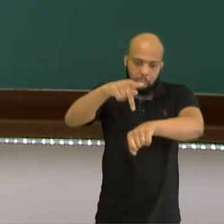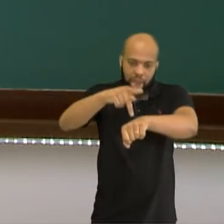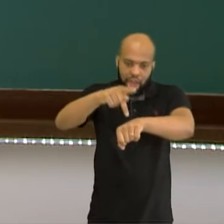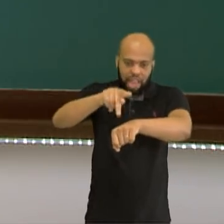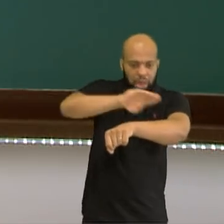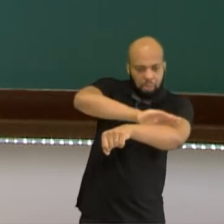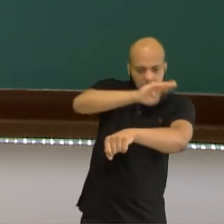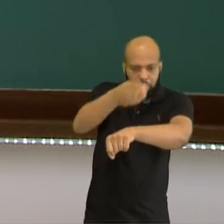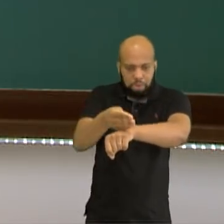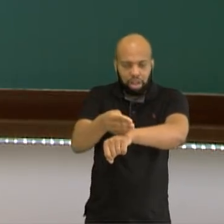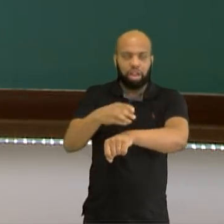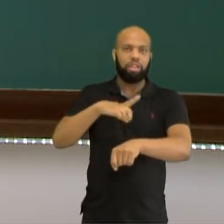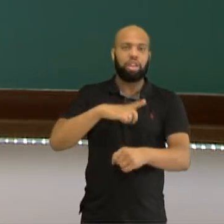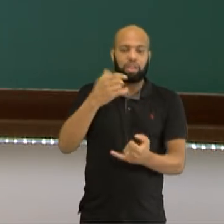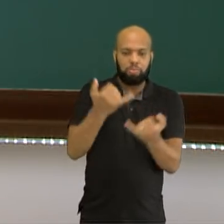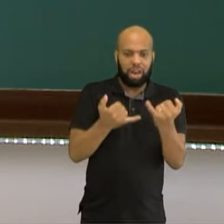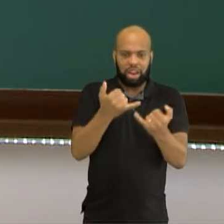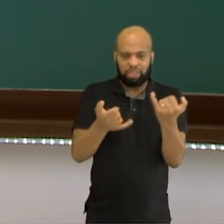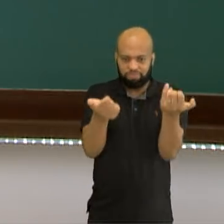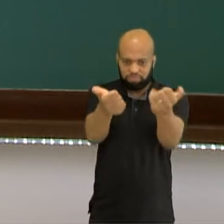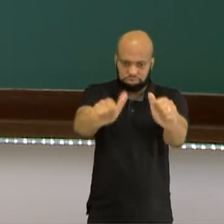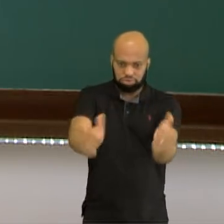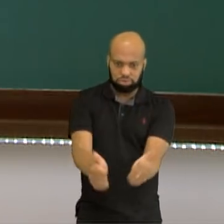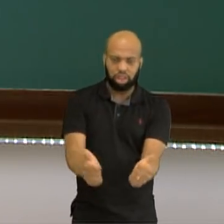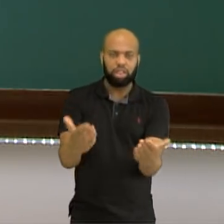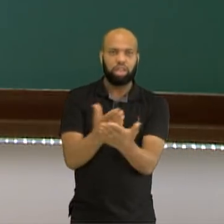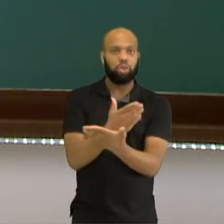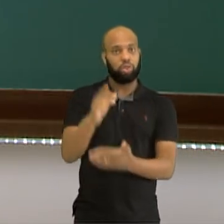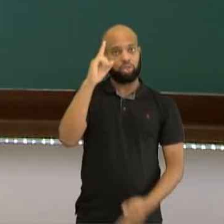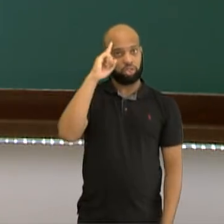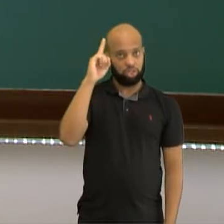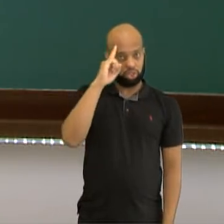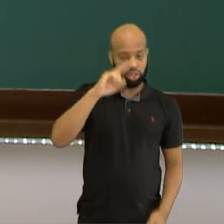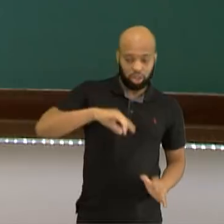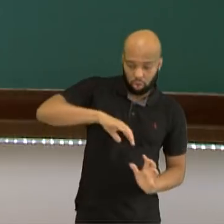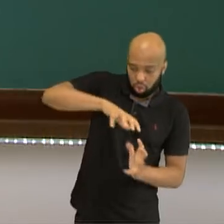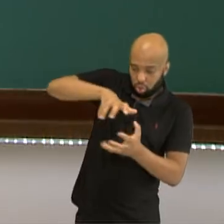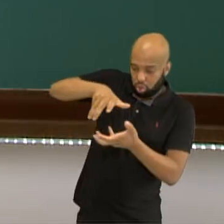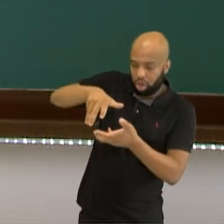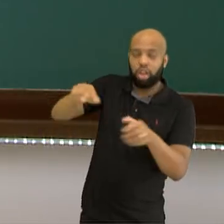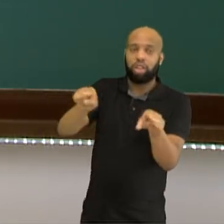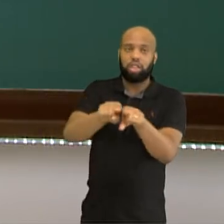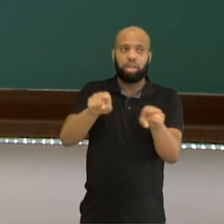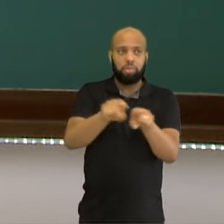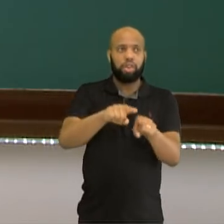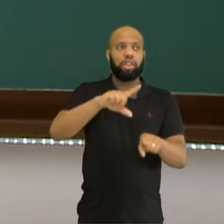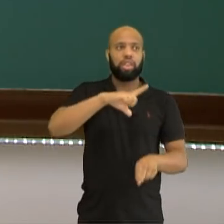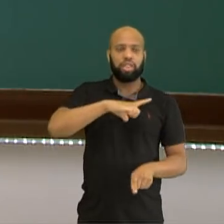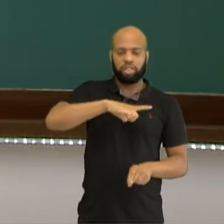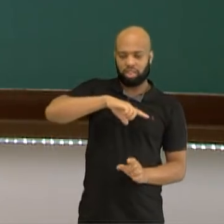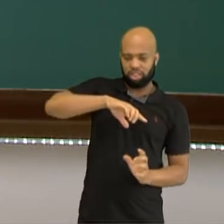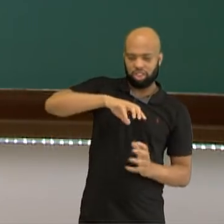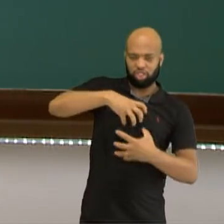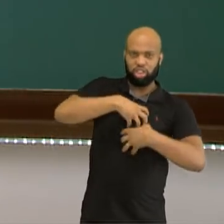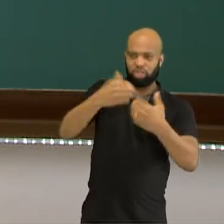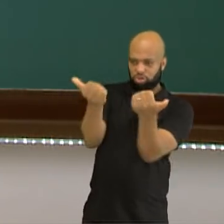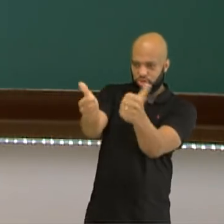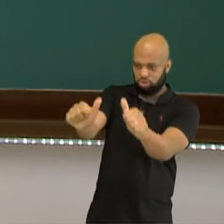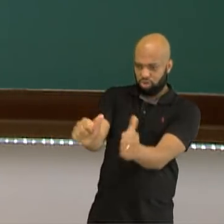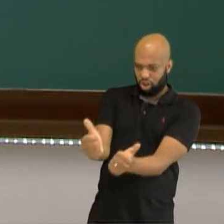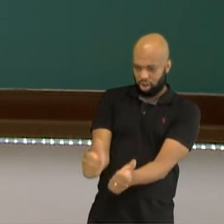cotidiano. Então, o nosso planeta Terra não vai ser diferente, ele também tem um formato e esse é o tema geral da nossa